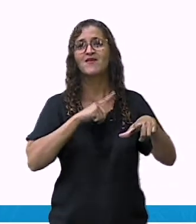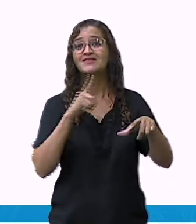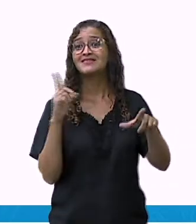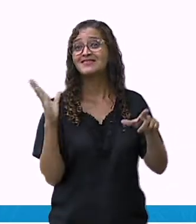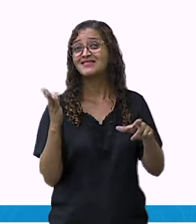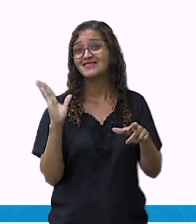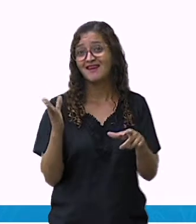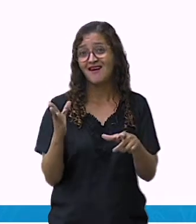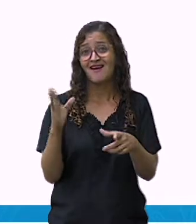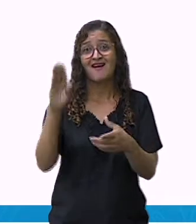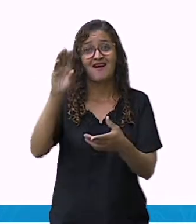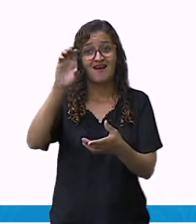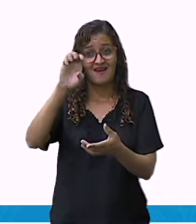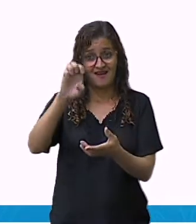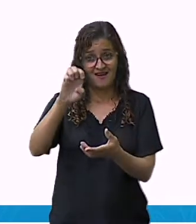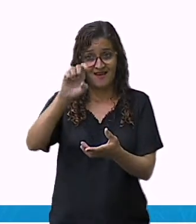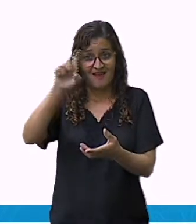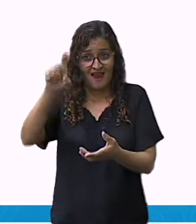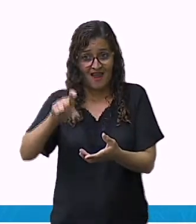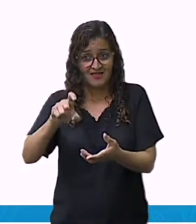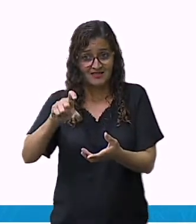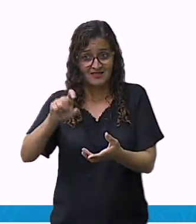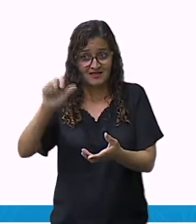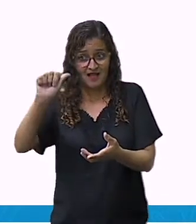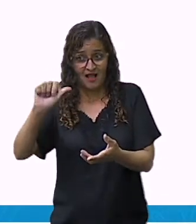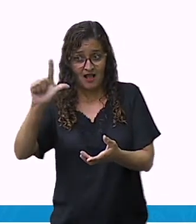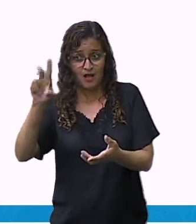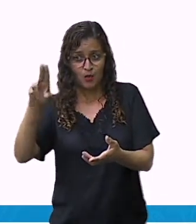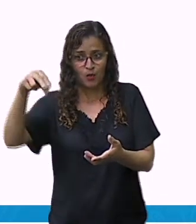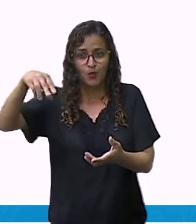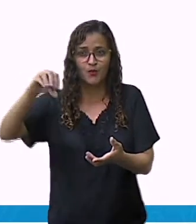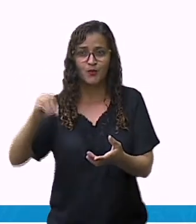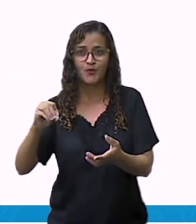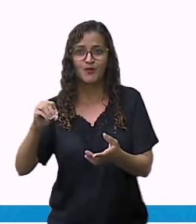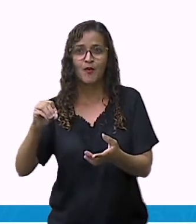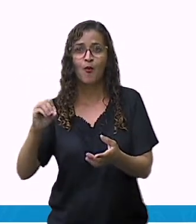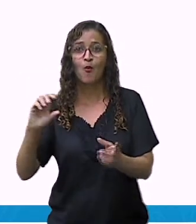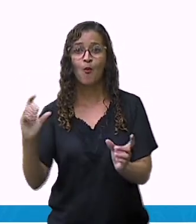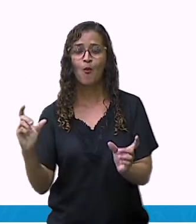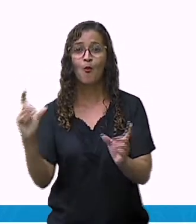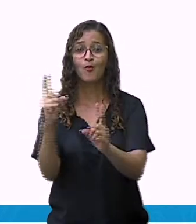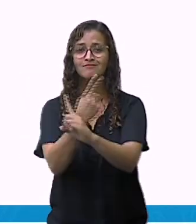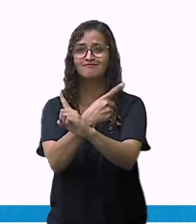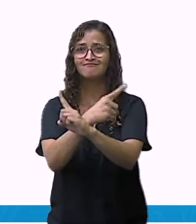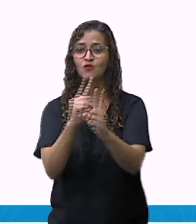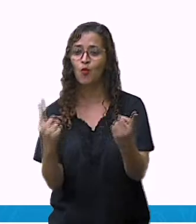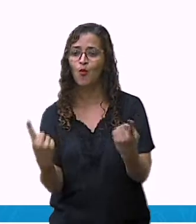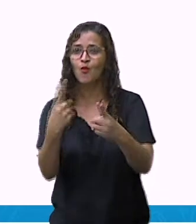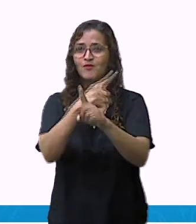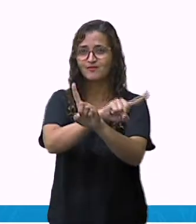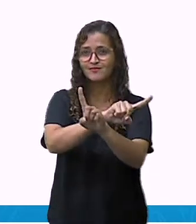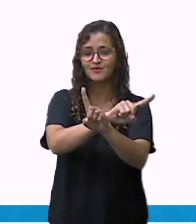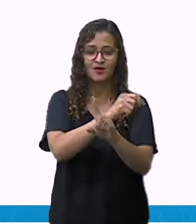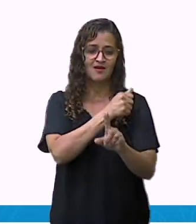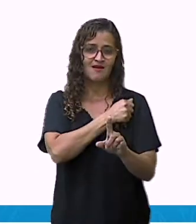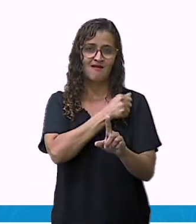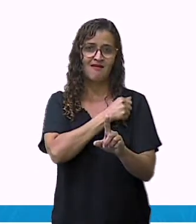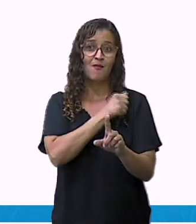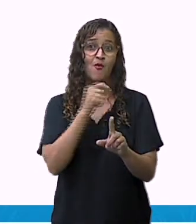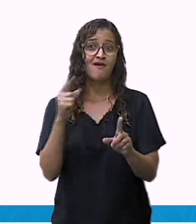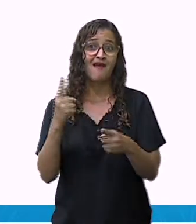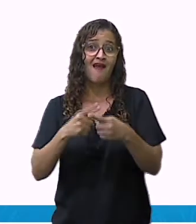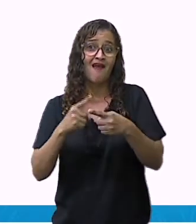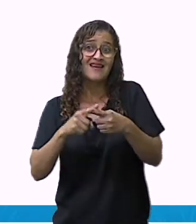o contrário de estudante. Uma outra informação também que eu encontrei no dicionário é que a